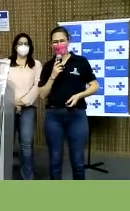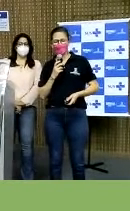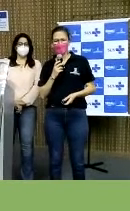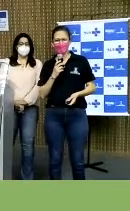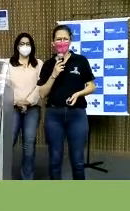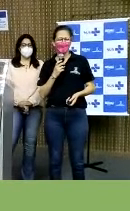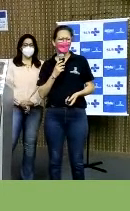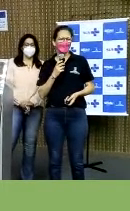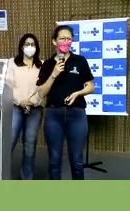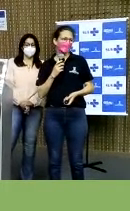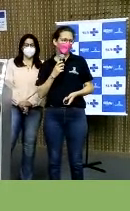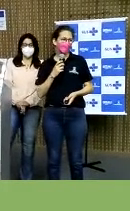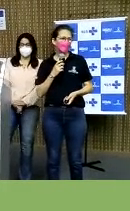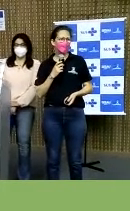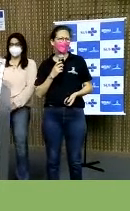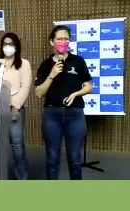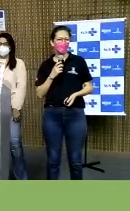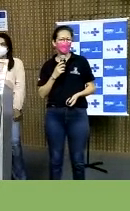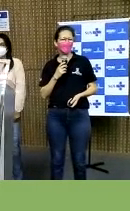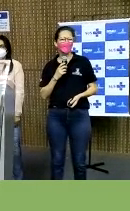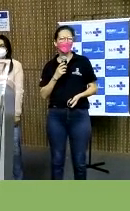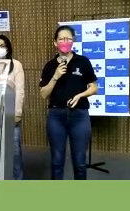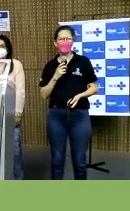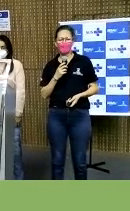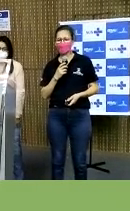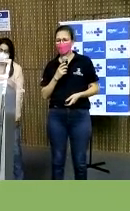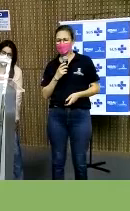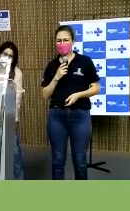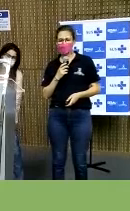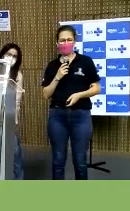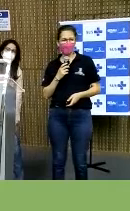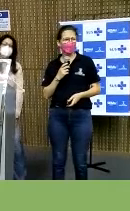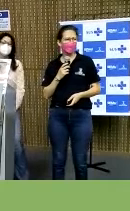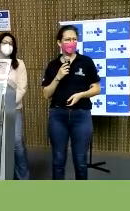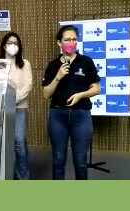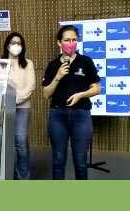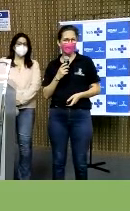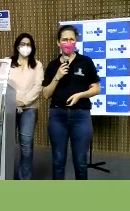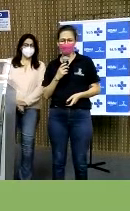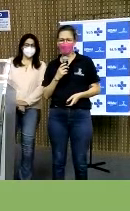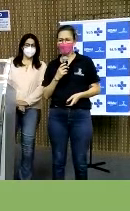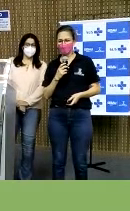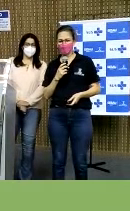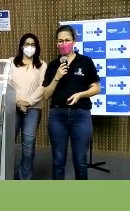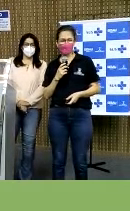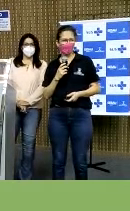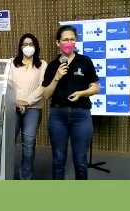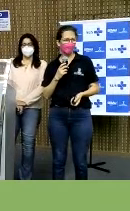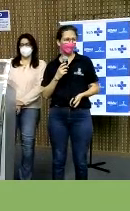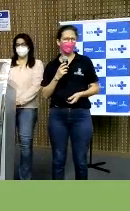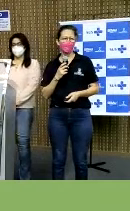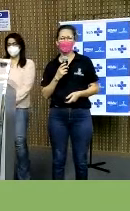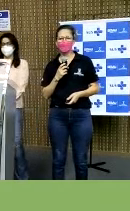Boa tarde. Eu sou Marta L. Darguelho, estou gerente na USF Tarumã desde outubro de 2018.